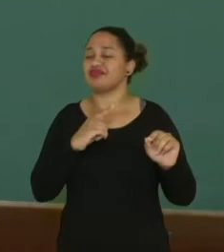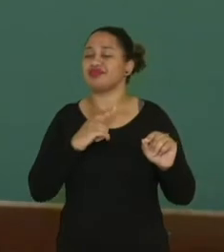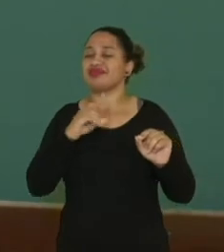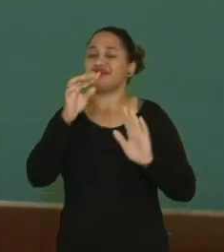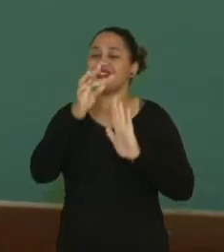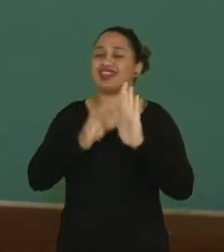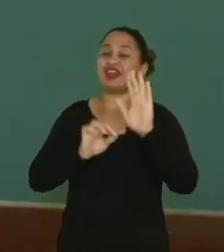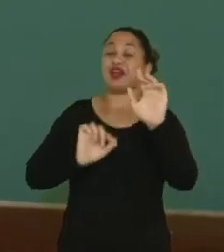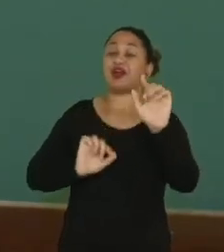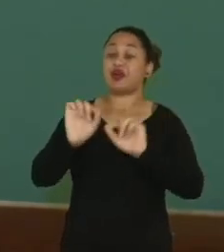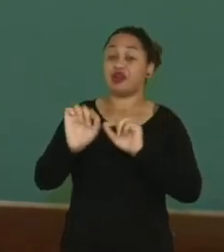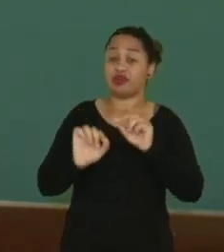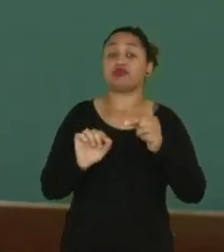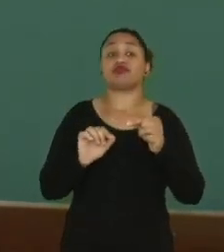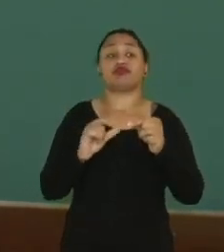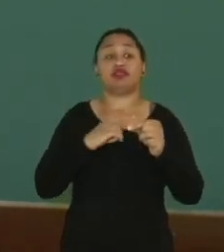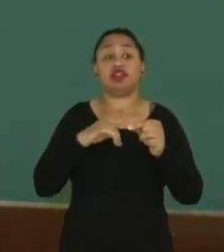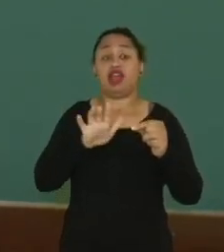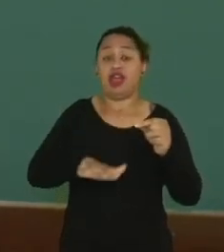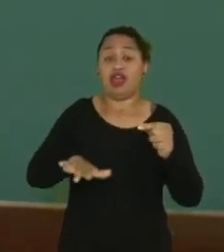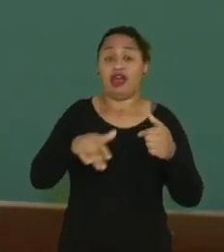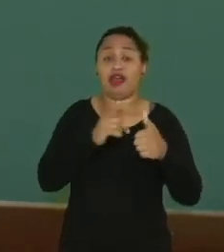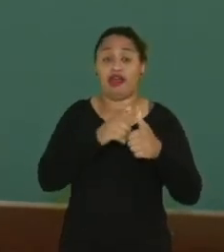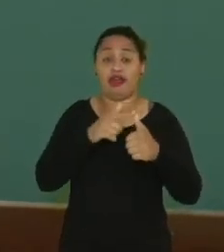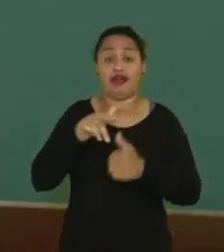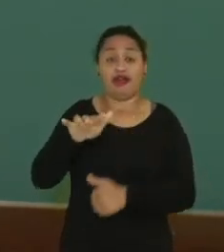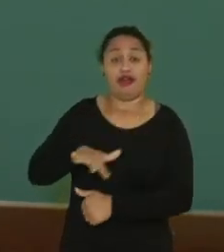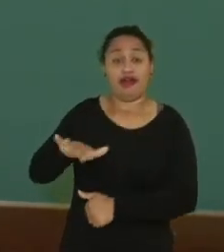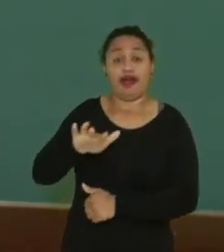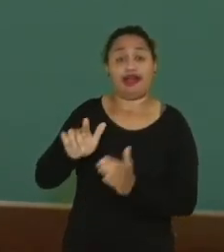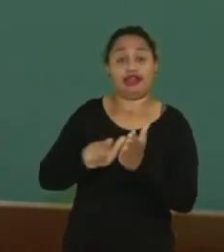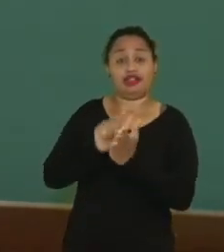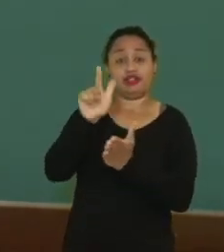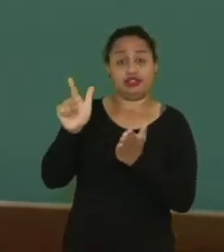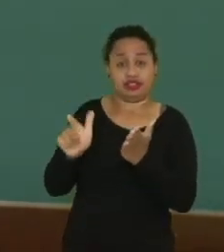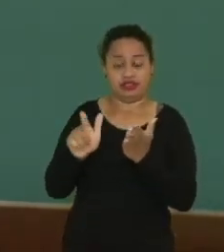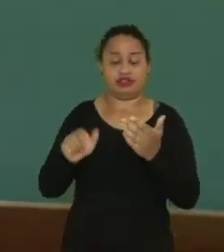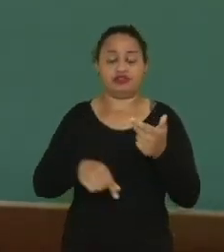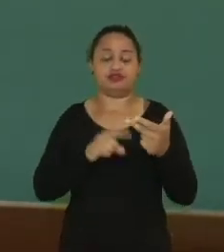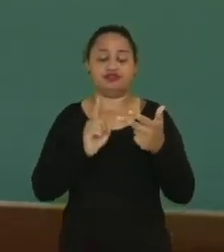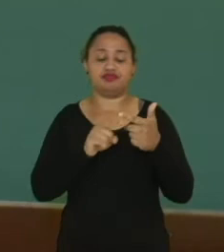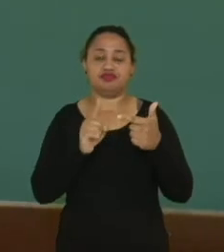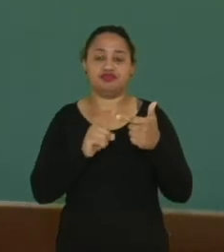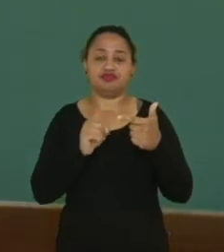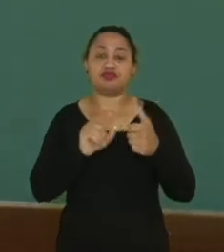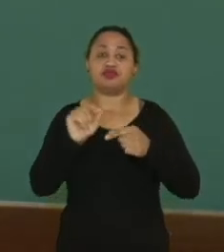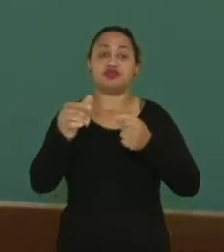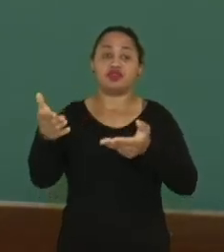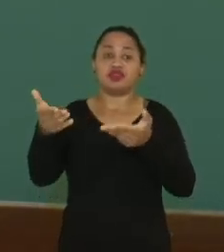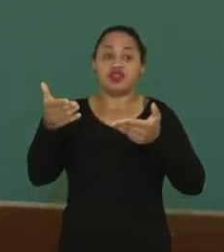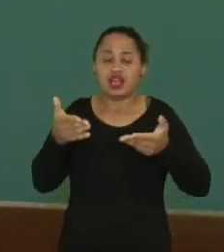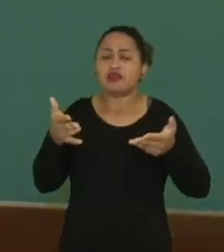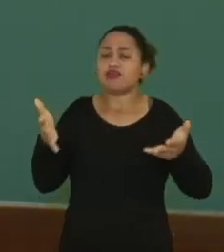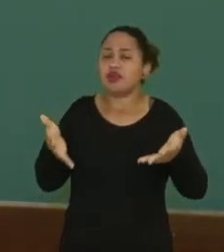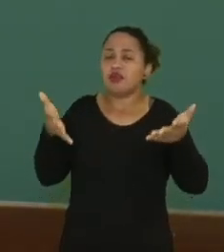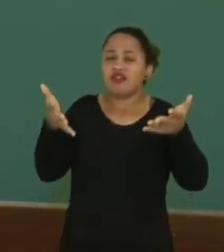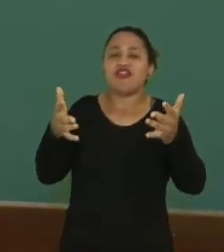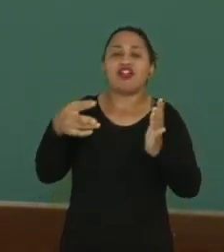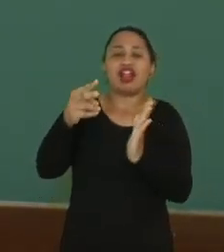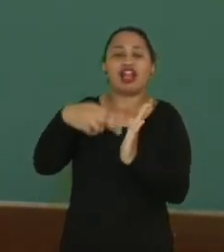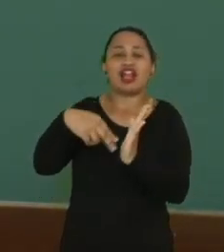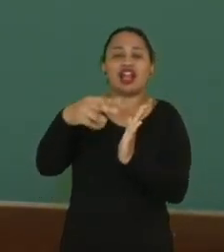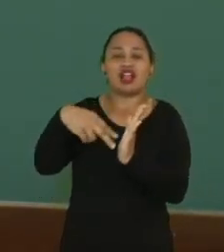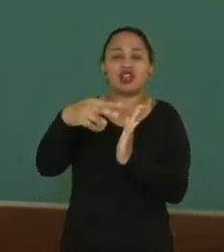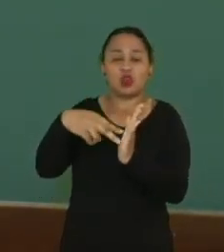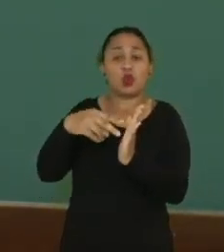editorial primeiro ele circula no meio jornalístico segundo quer um convite o que a leitura né